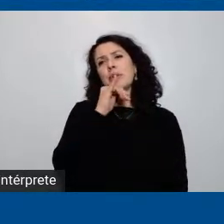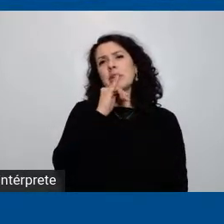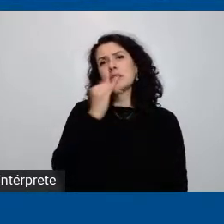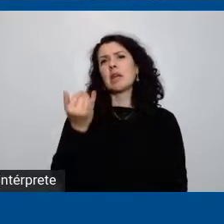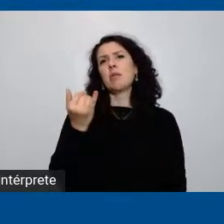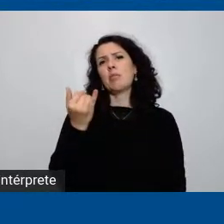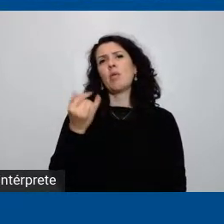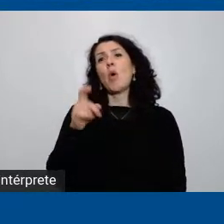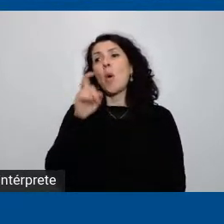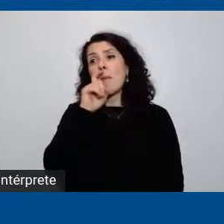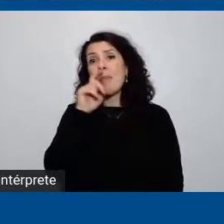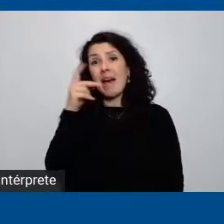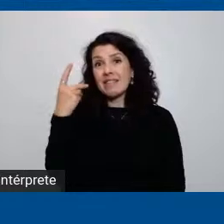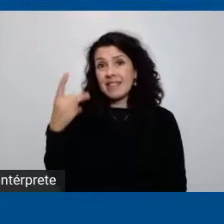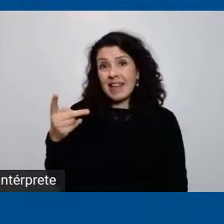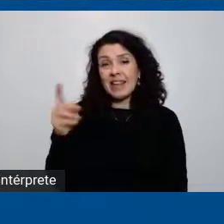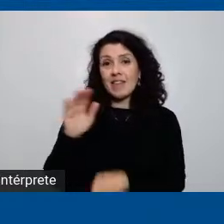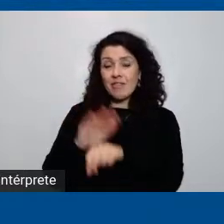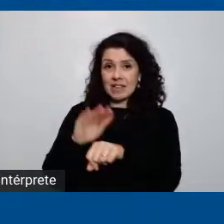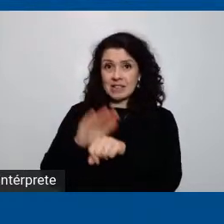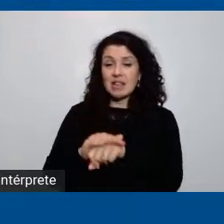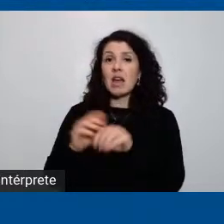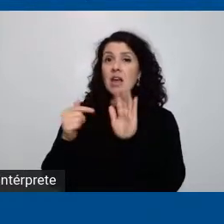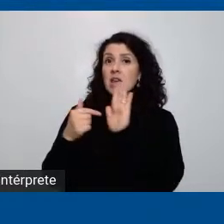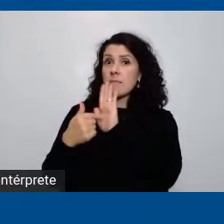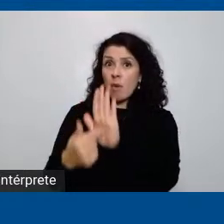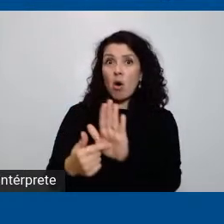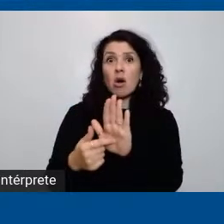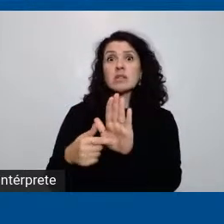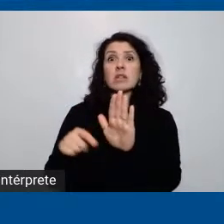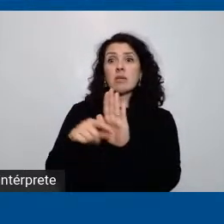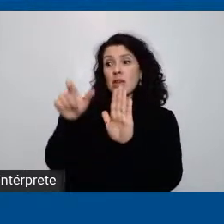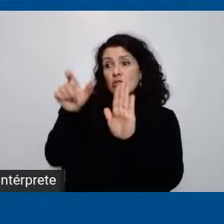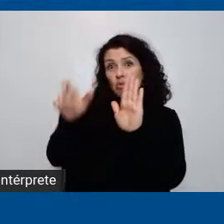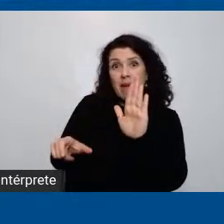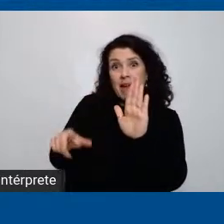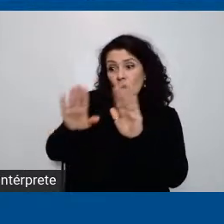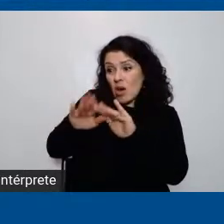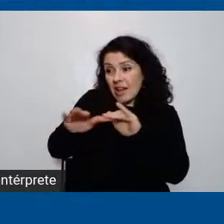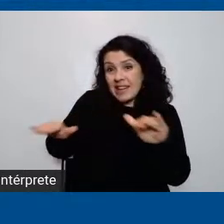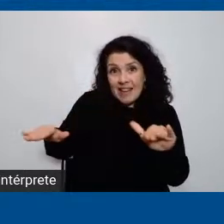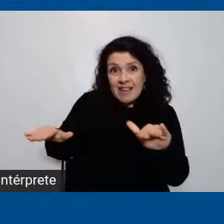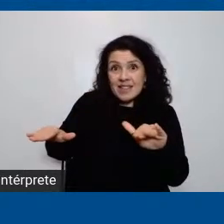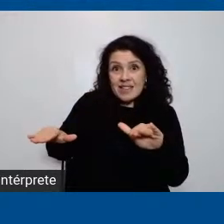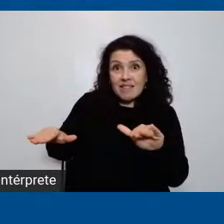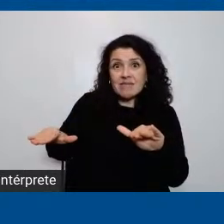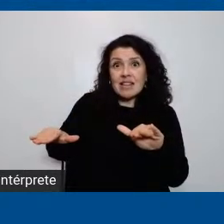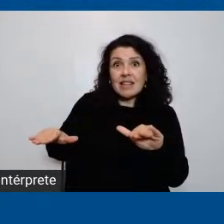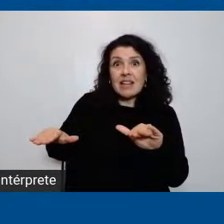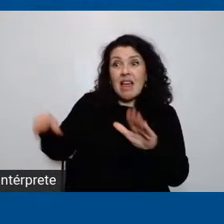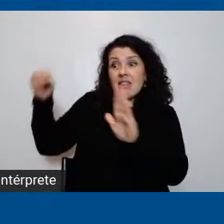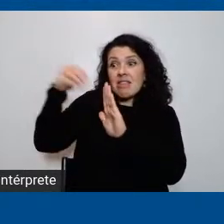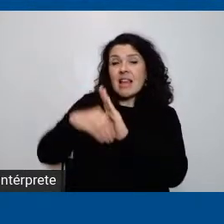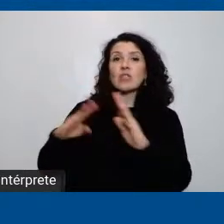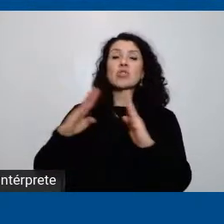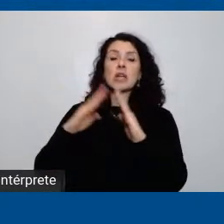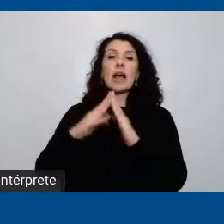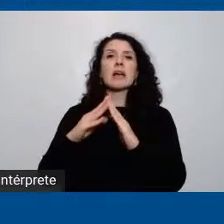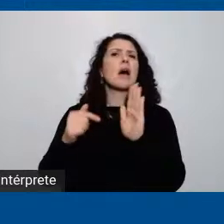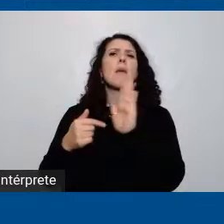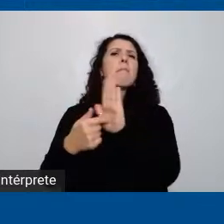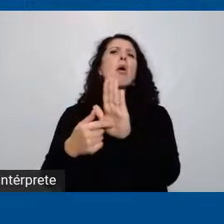dele, onde aparece o próprio Gilberto, pequeno, em casa, que é a alta burguesia,